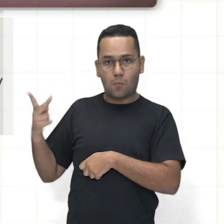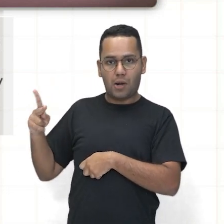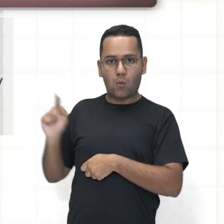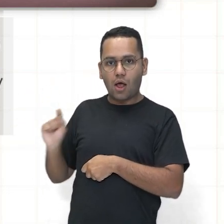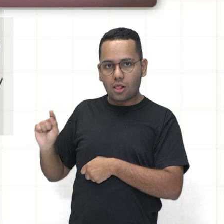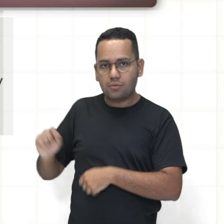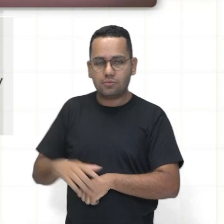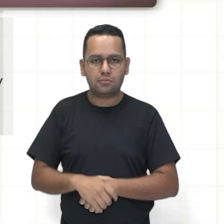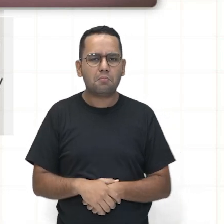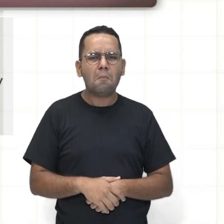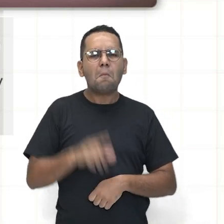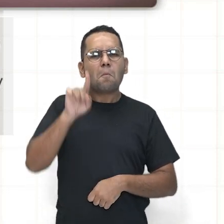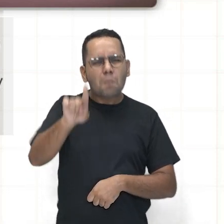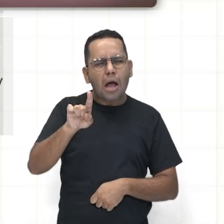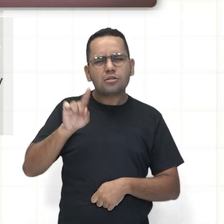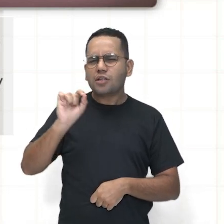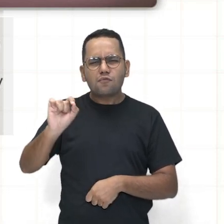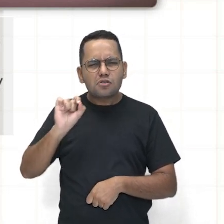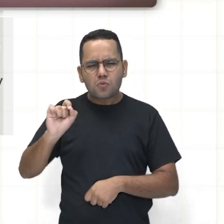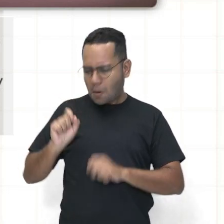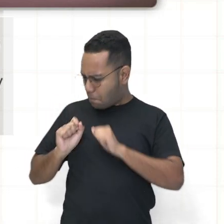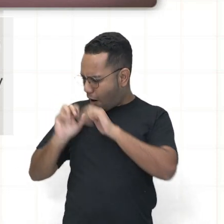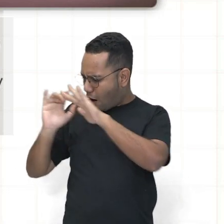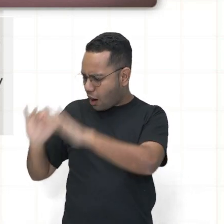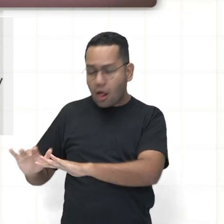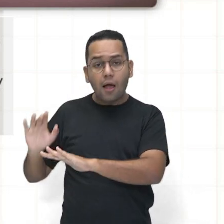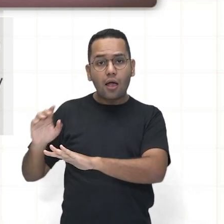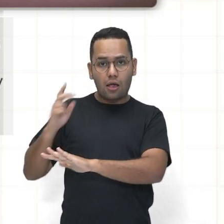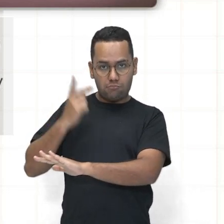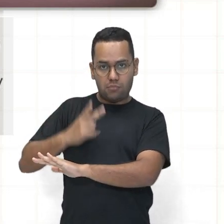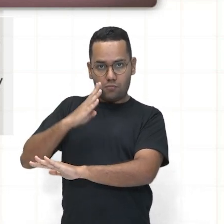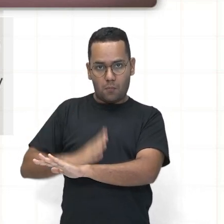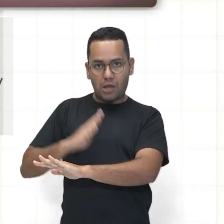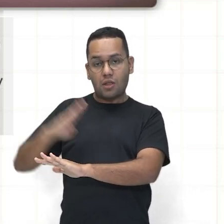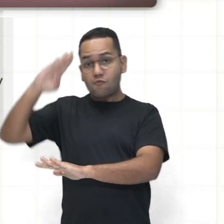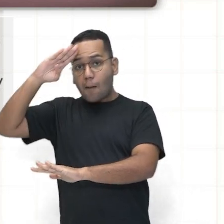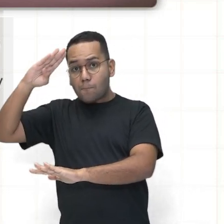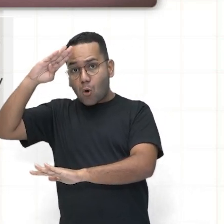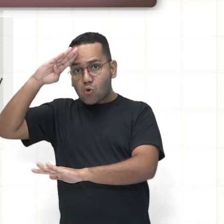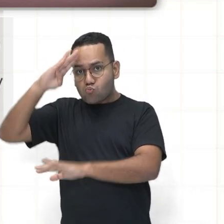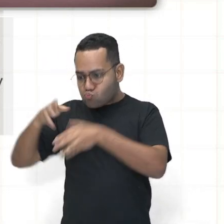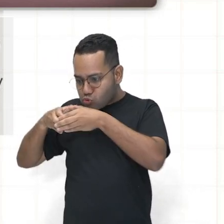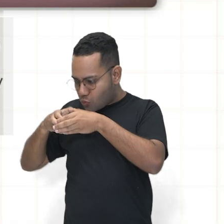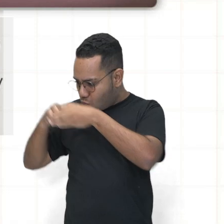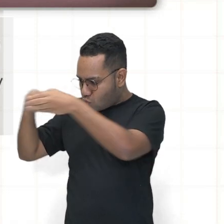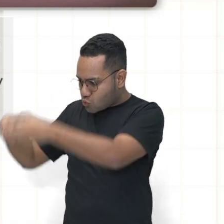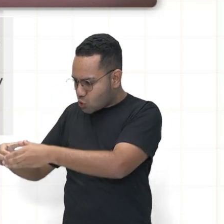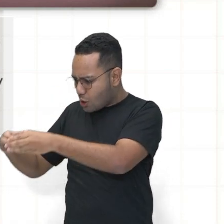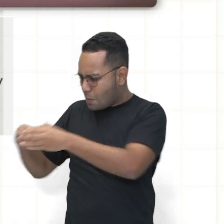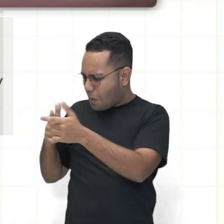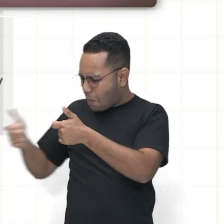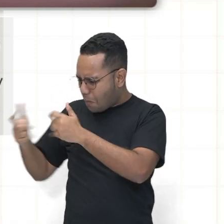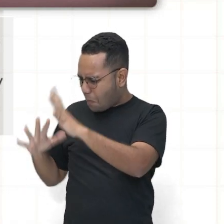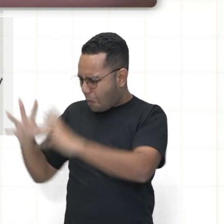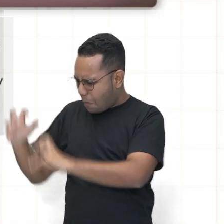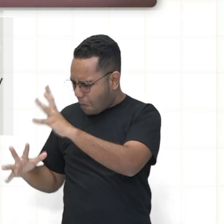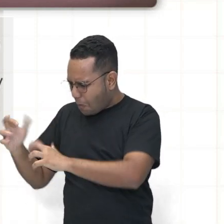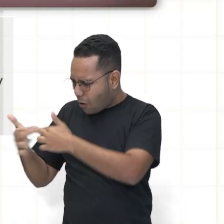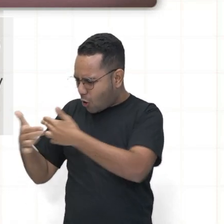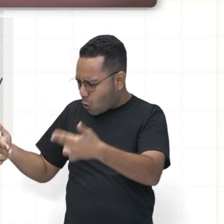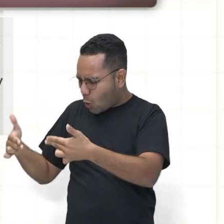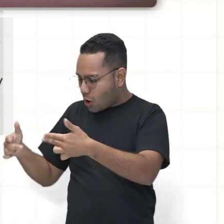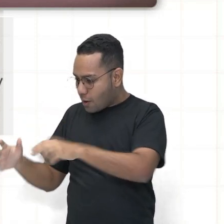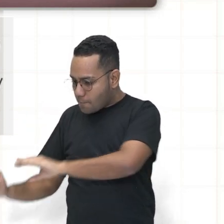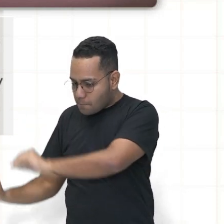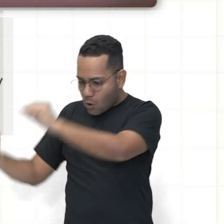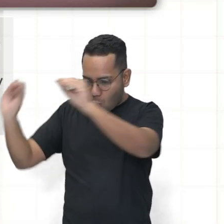Brasileiro um certo status, Eles, no caso ali, conseguiram se fortalecer mediante essa guerra e